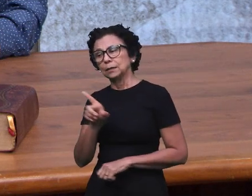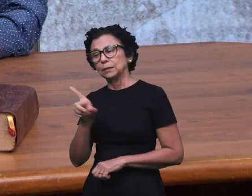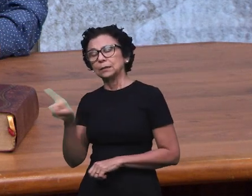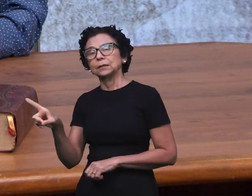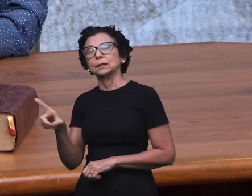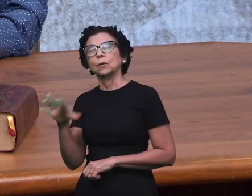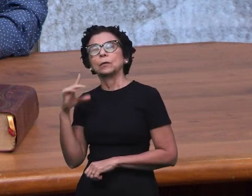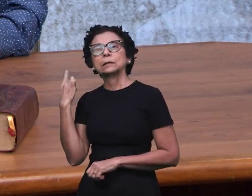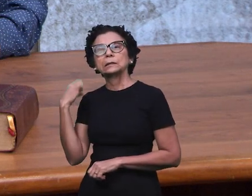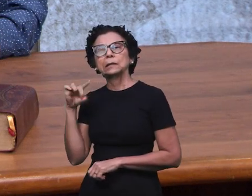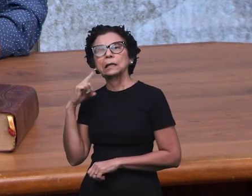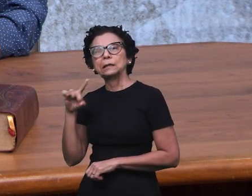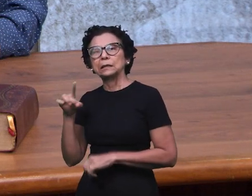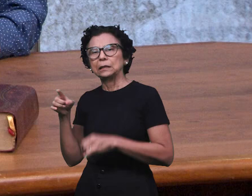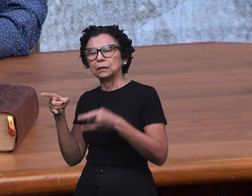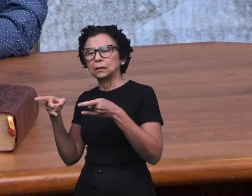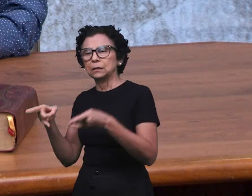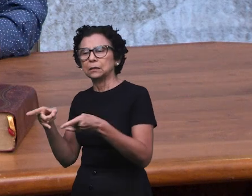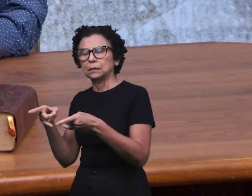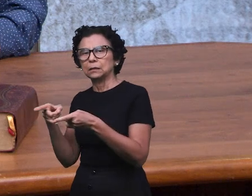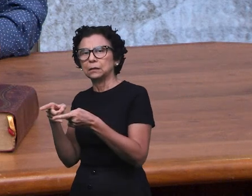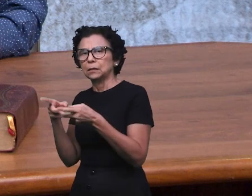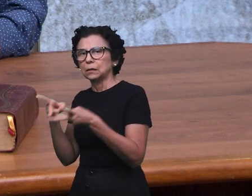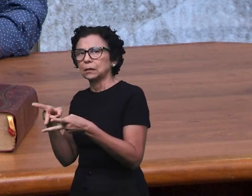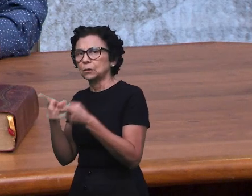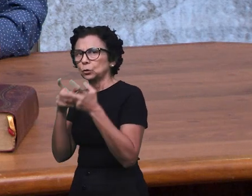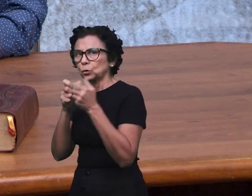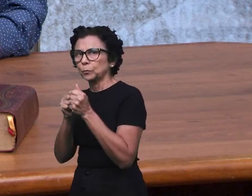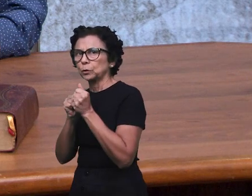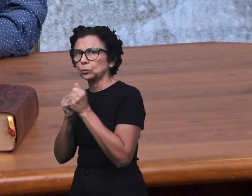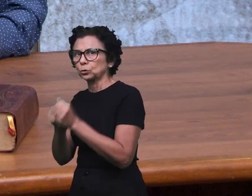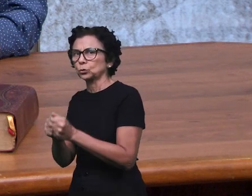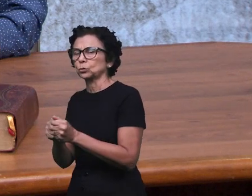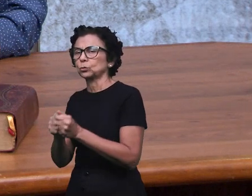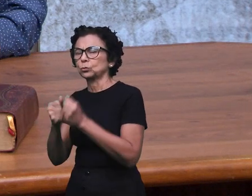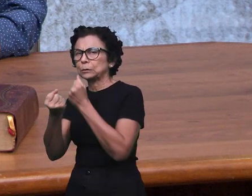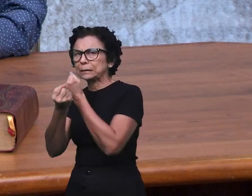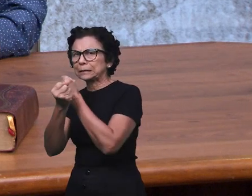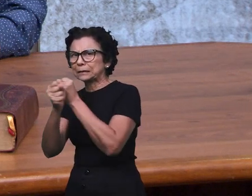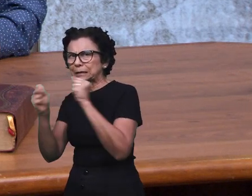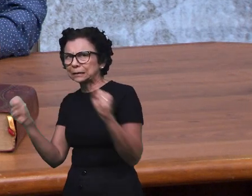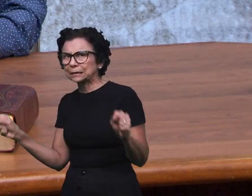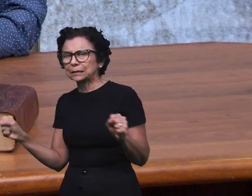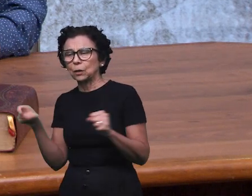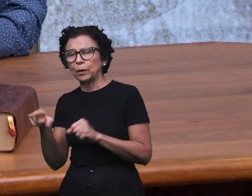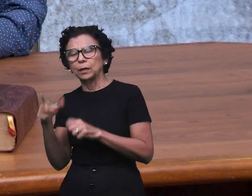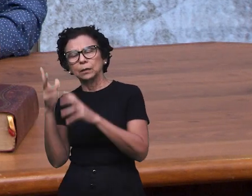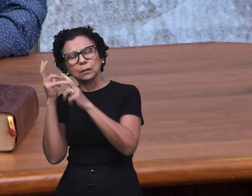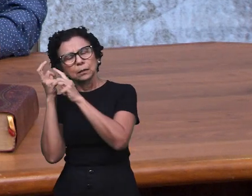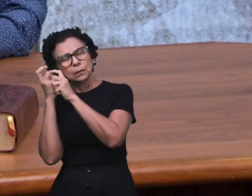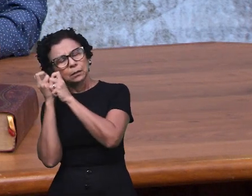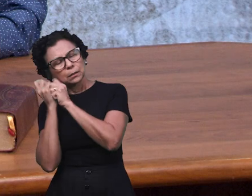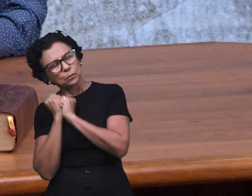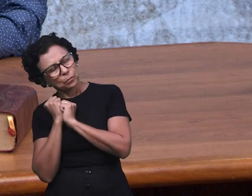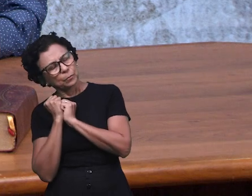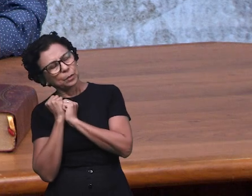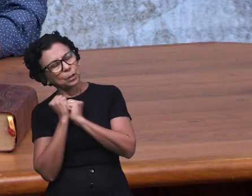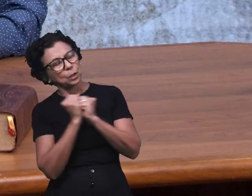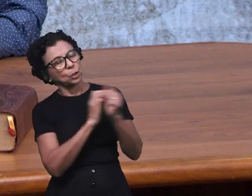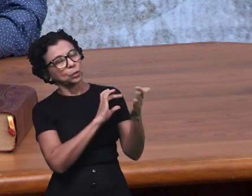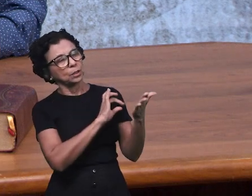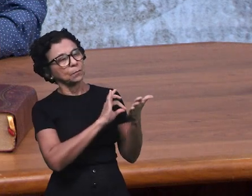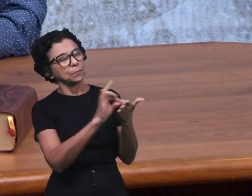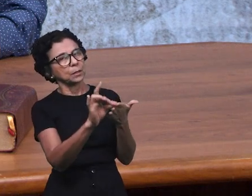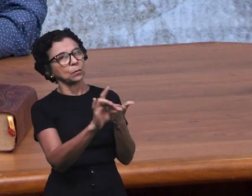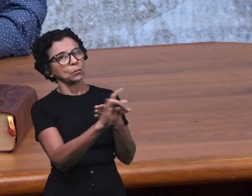joelhos e chamou a um homem e rapou-lhe as 7 tranças do cabelo de sua cabeça